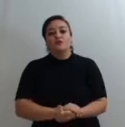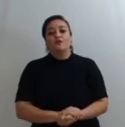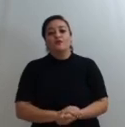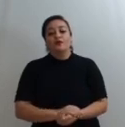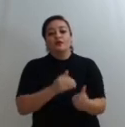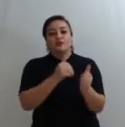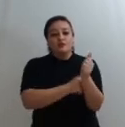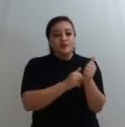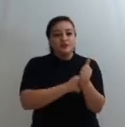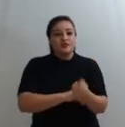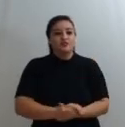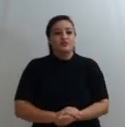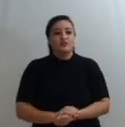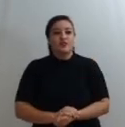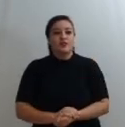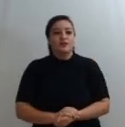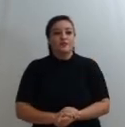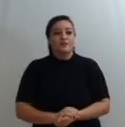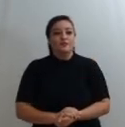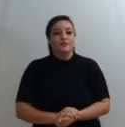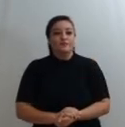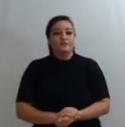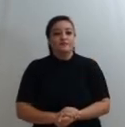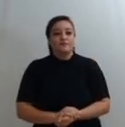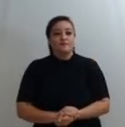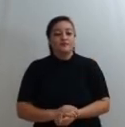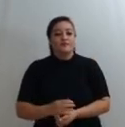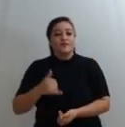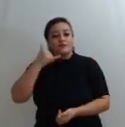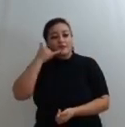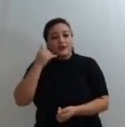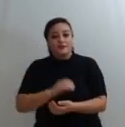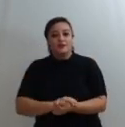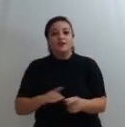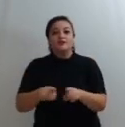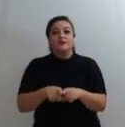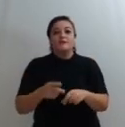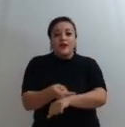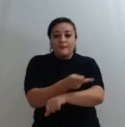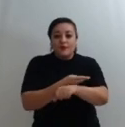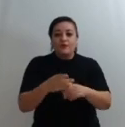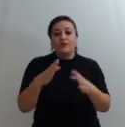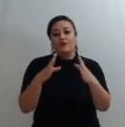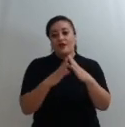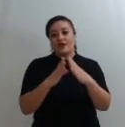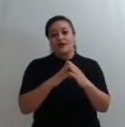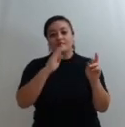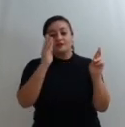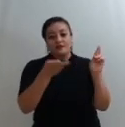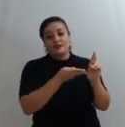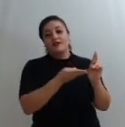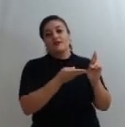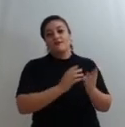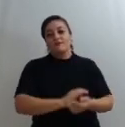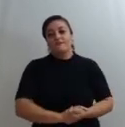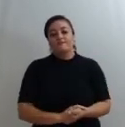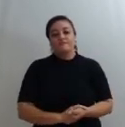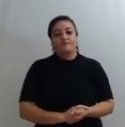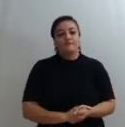eletrônicos apreendidos durante esta diligência na residência do paciente.